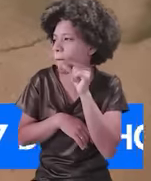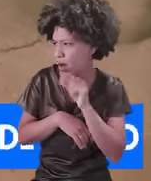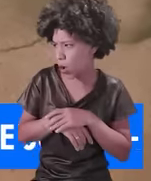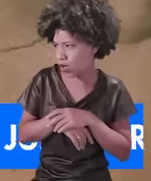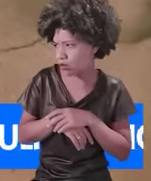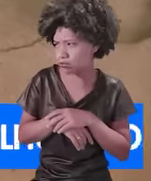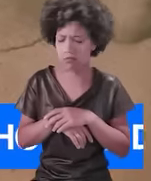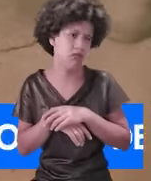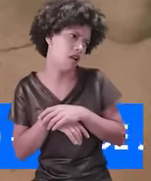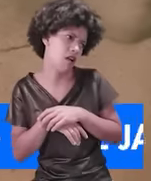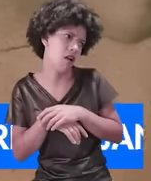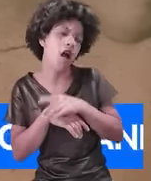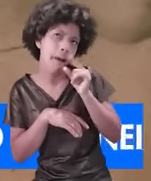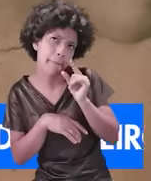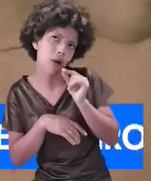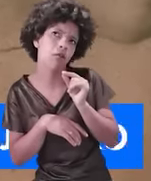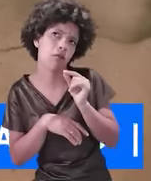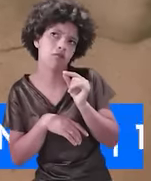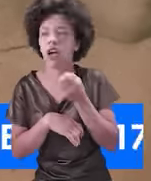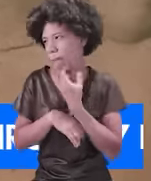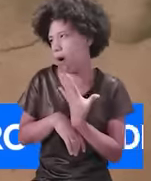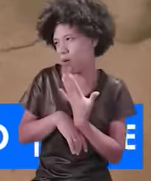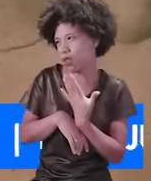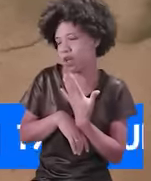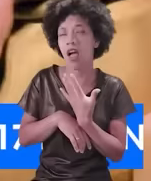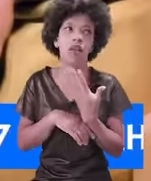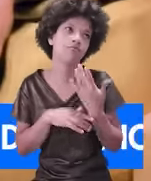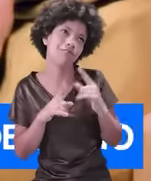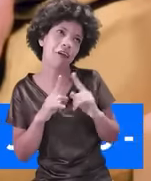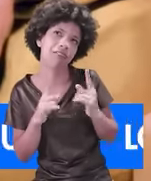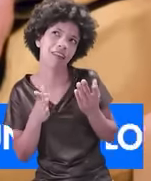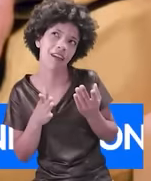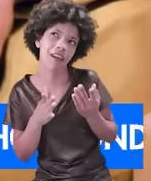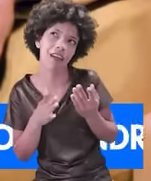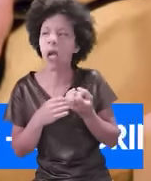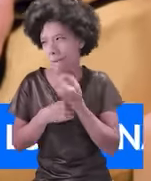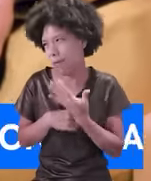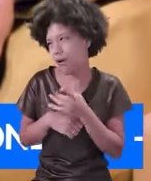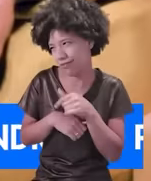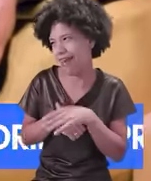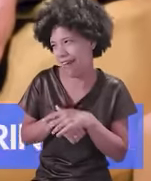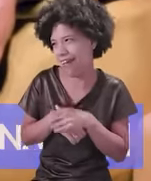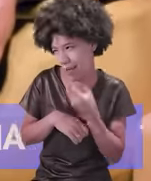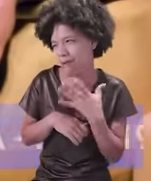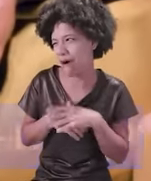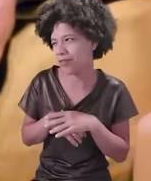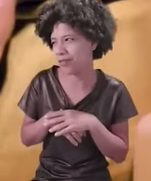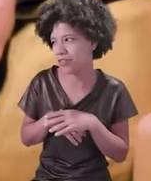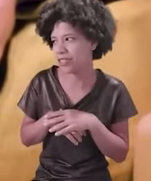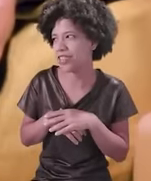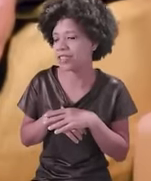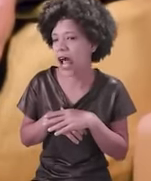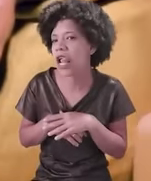É mano é droga mais assim mas é bom né e em troca Mas é bom né você deu uma lista entendeu Você